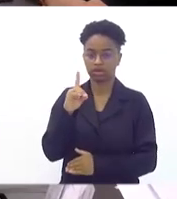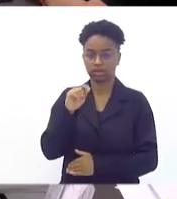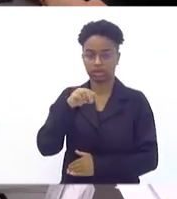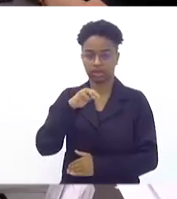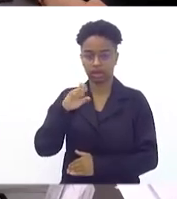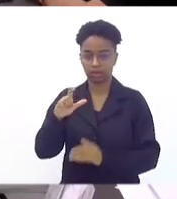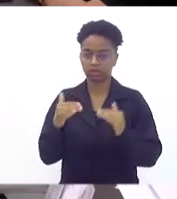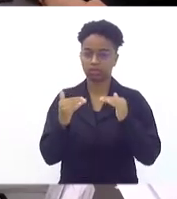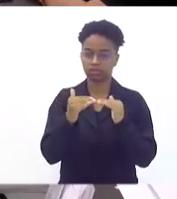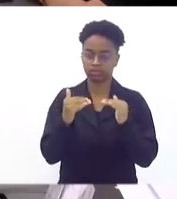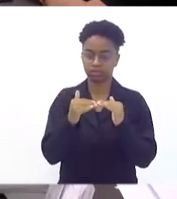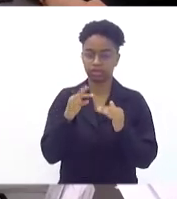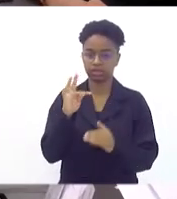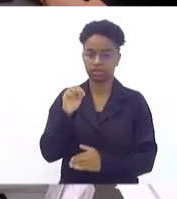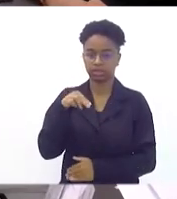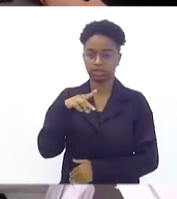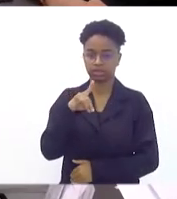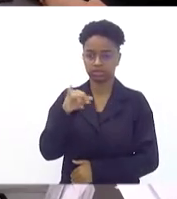Deputado